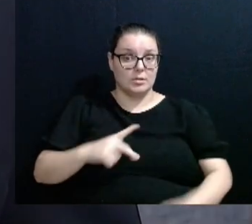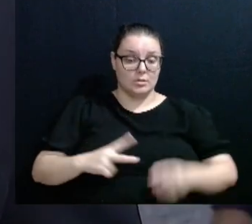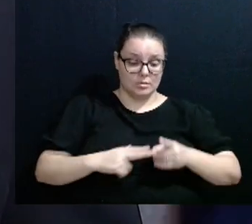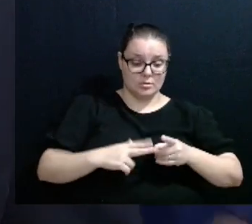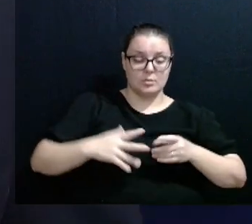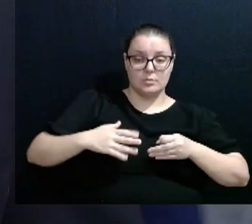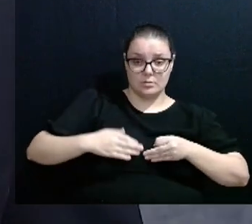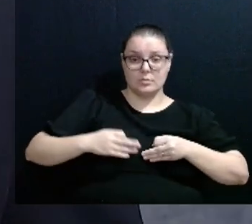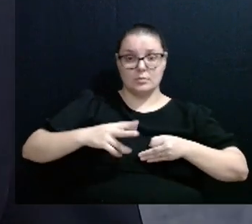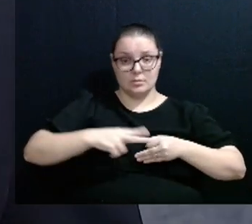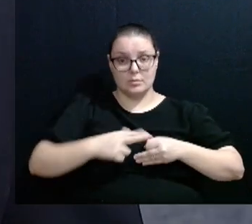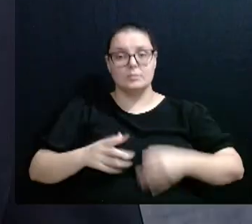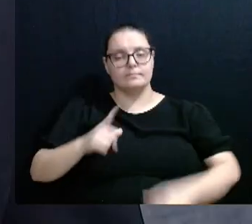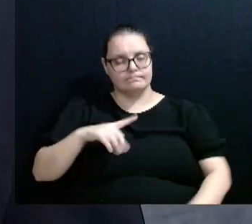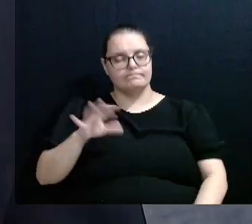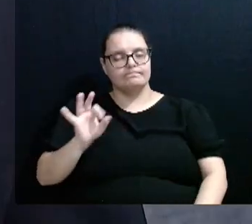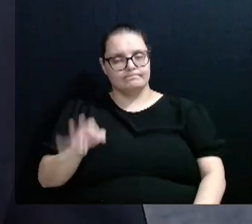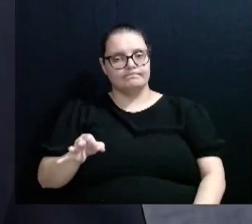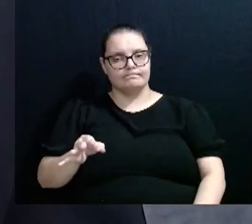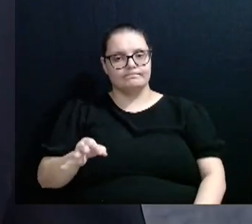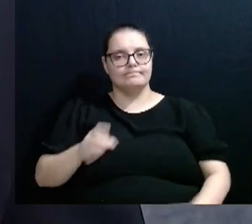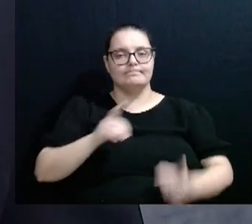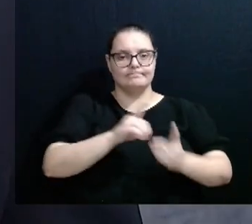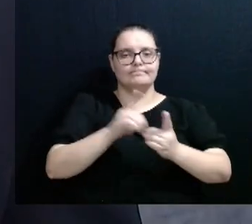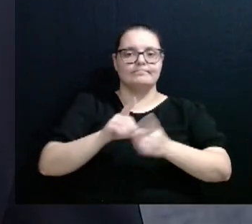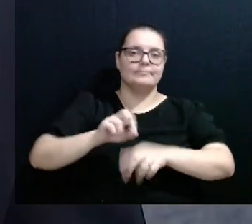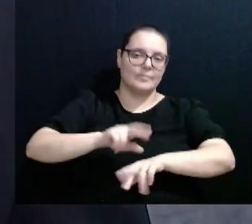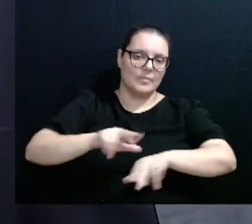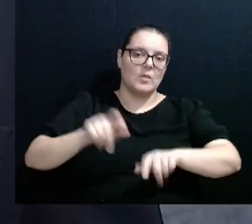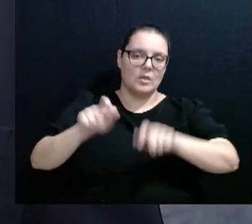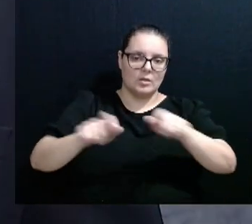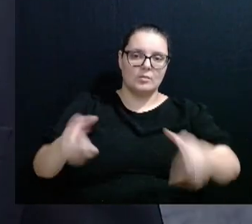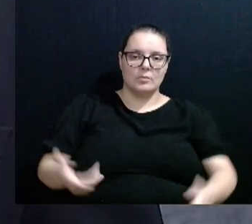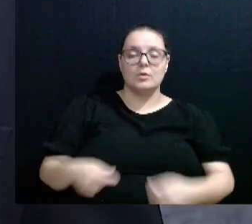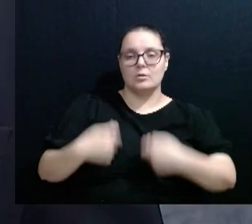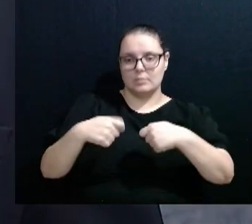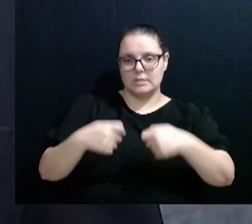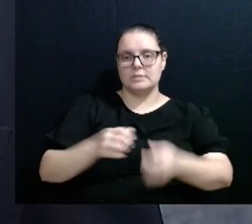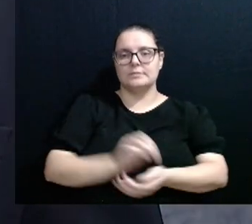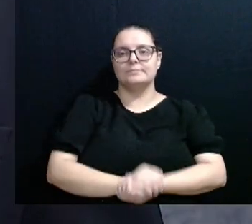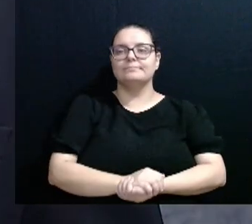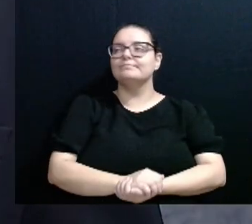tenho certeza que contemplarão muitas mais pessoas que precisam.